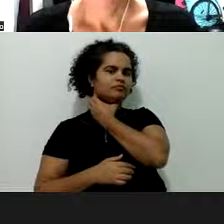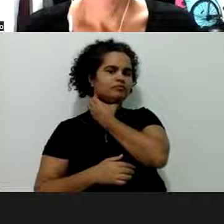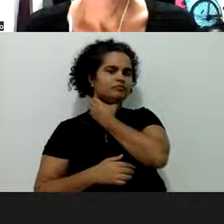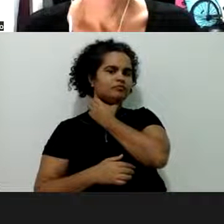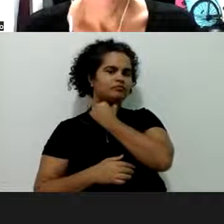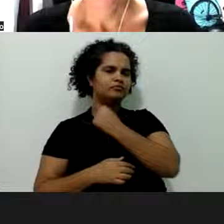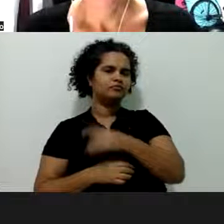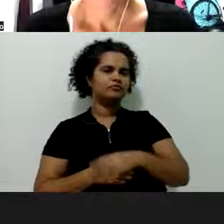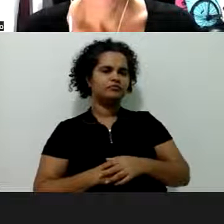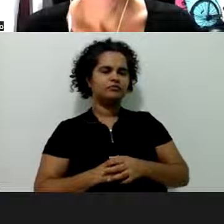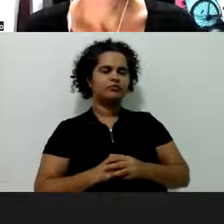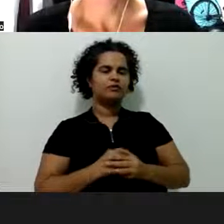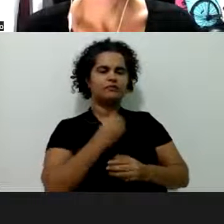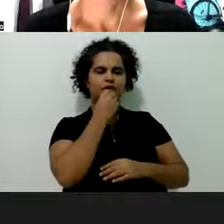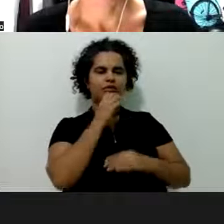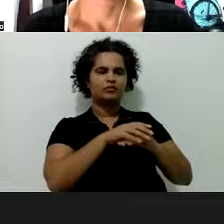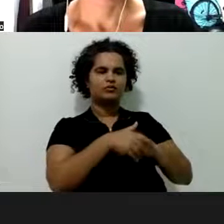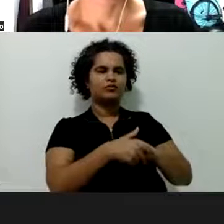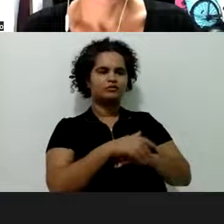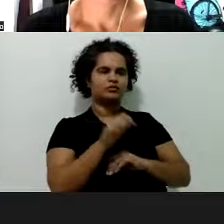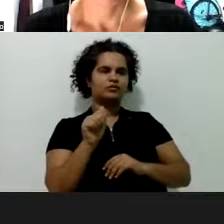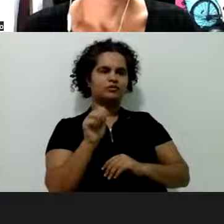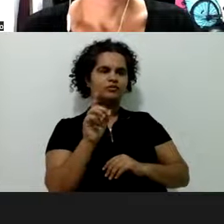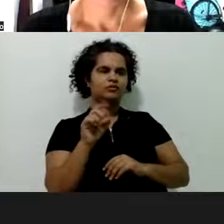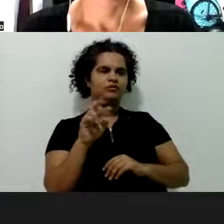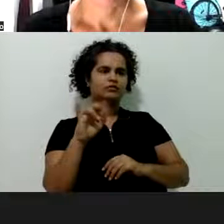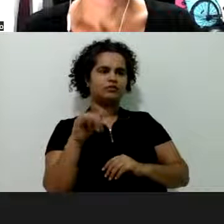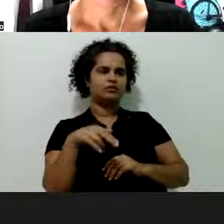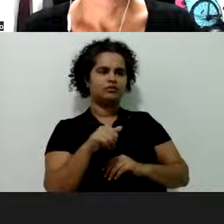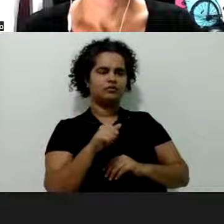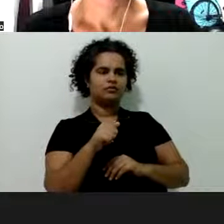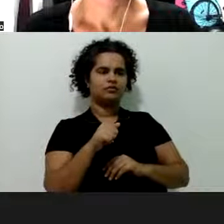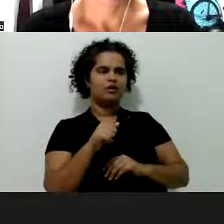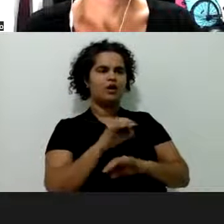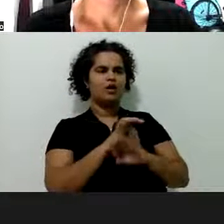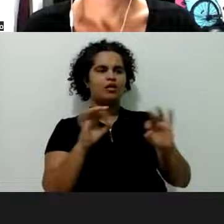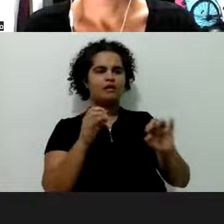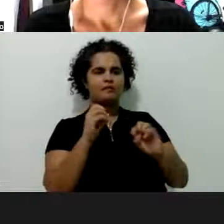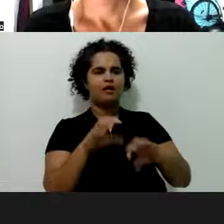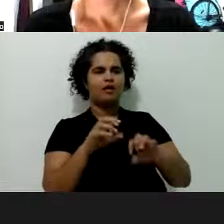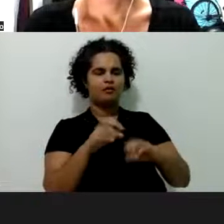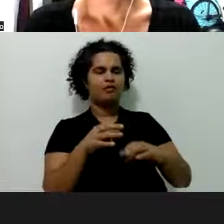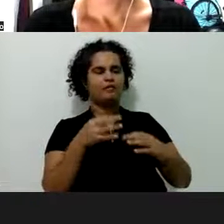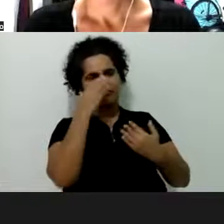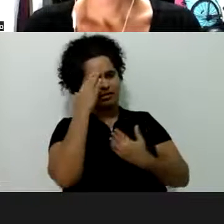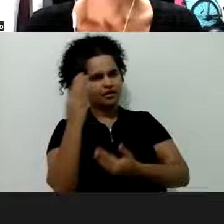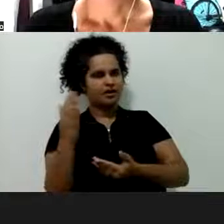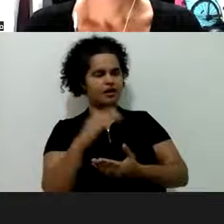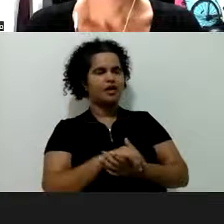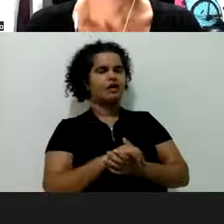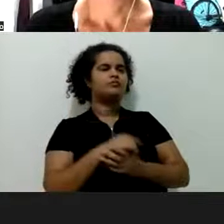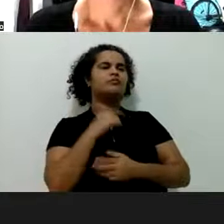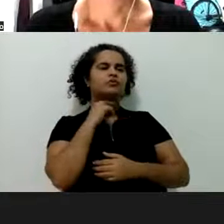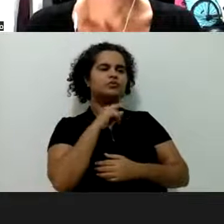Boa noite, Adriana. Primeiramente, Boa noite. muito obrigada pela aula inspiradora. E eu tenho uma